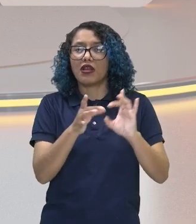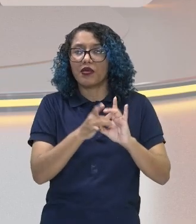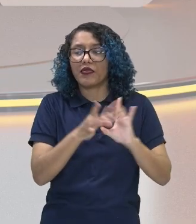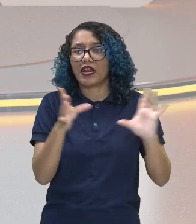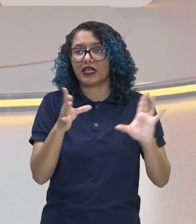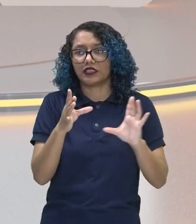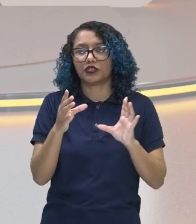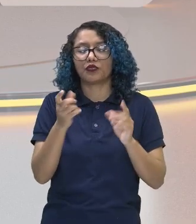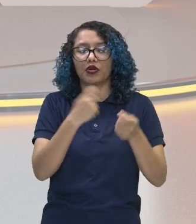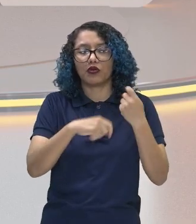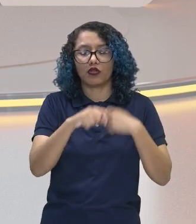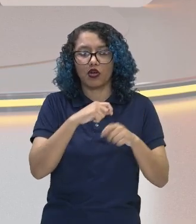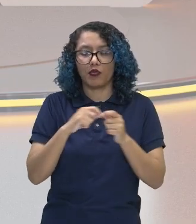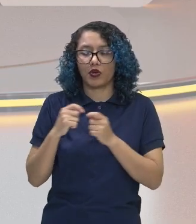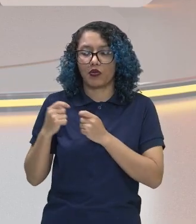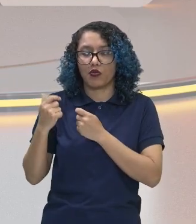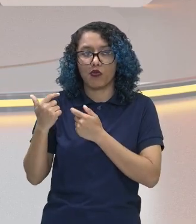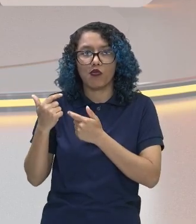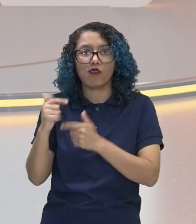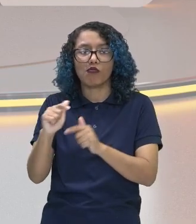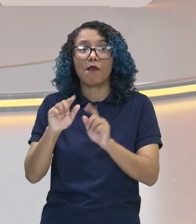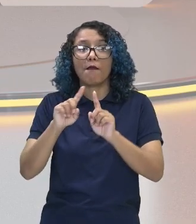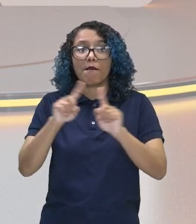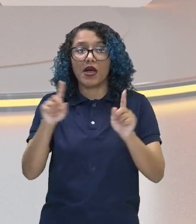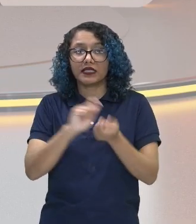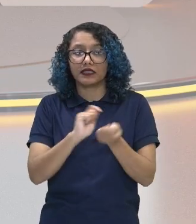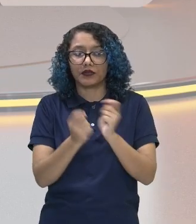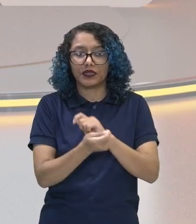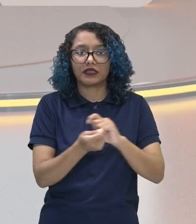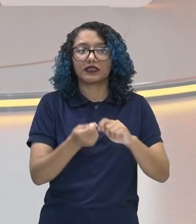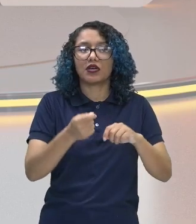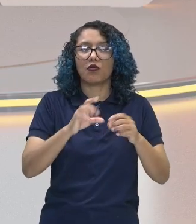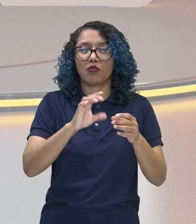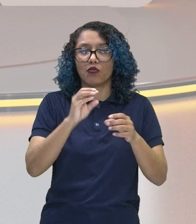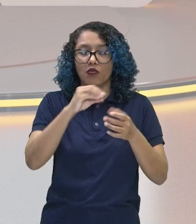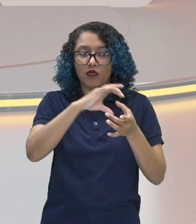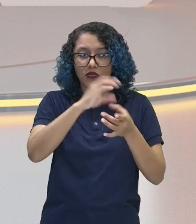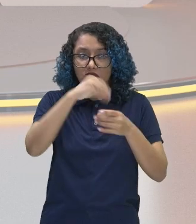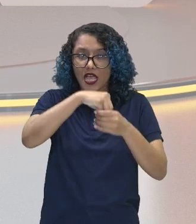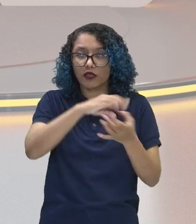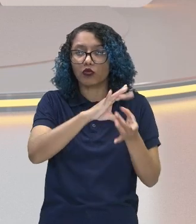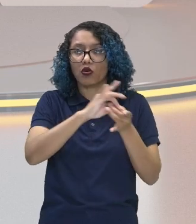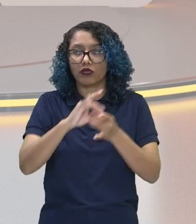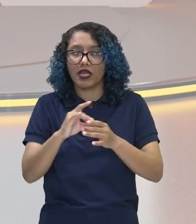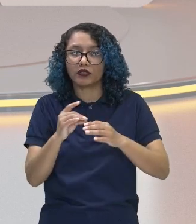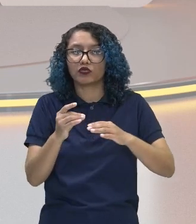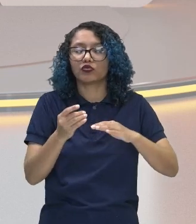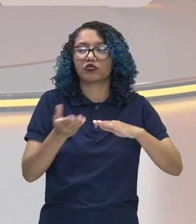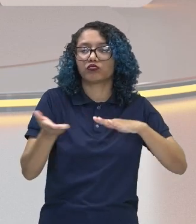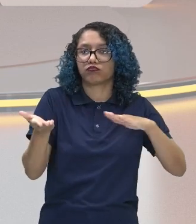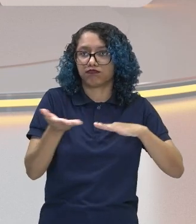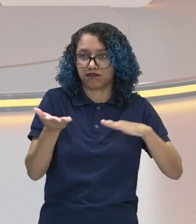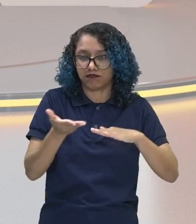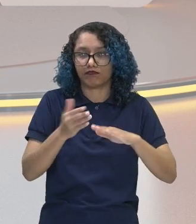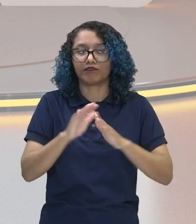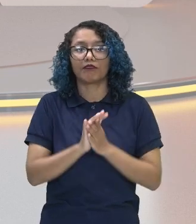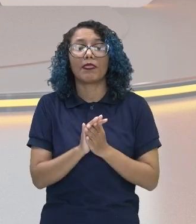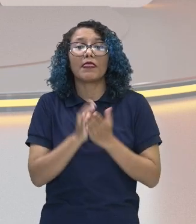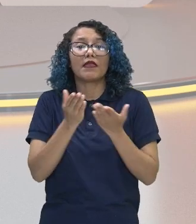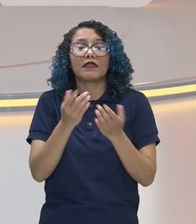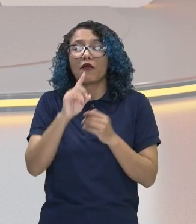com adaptações ao contexto contemporâneo. Qual é a ideia central, né, desse modelo de